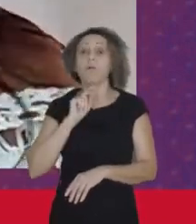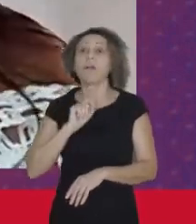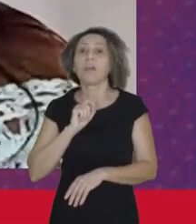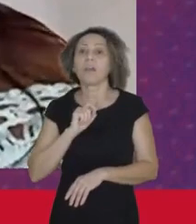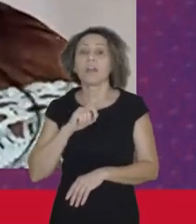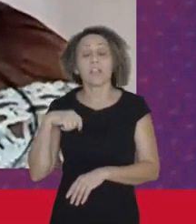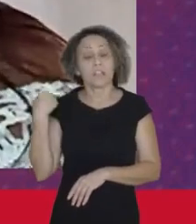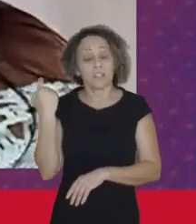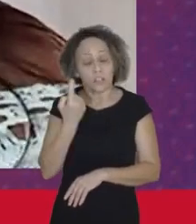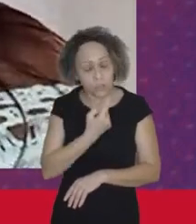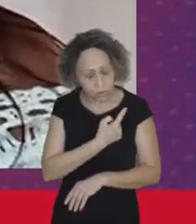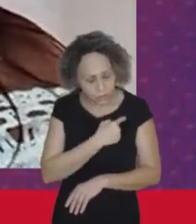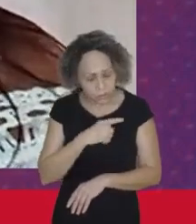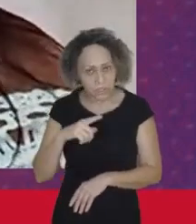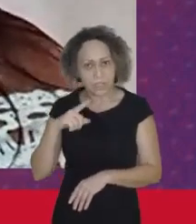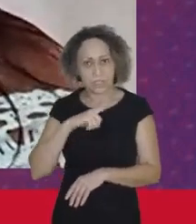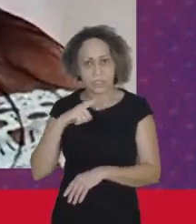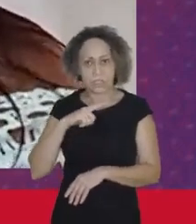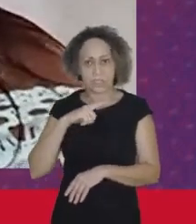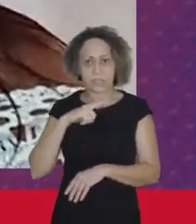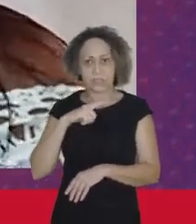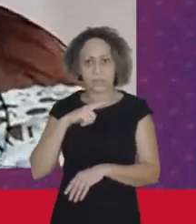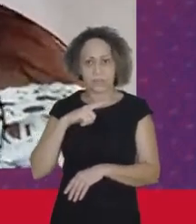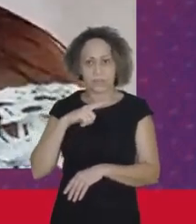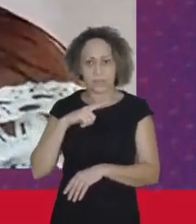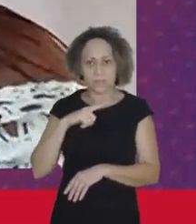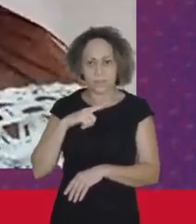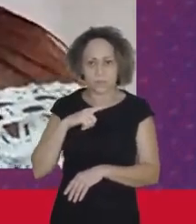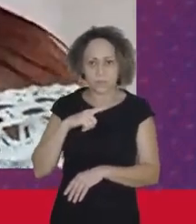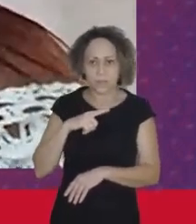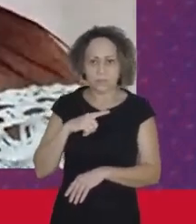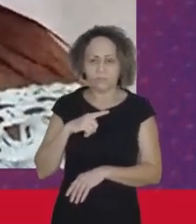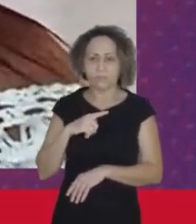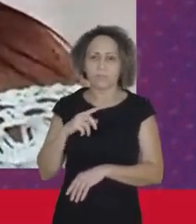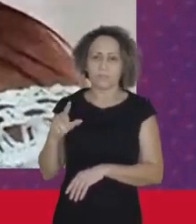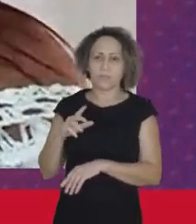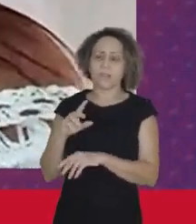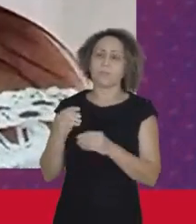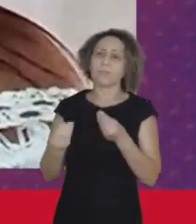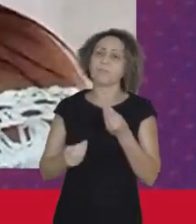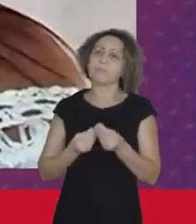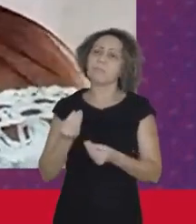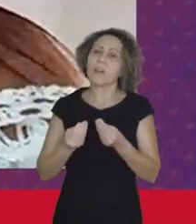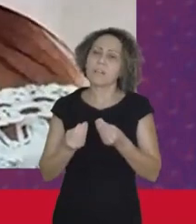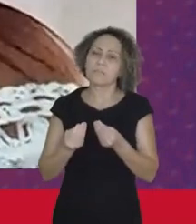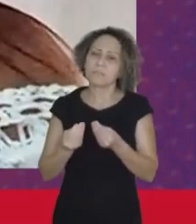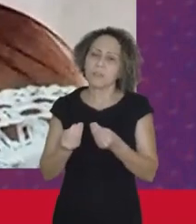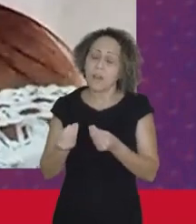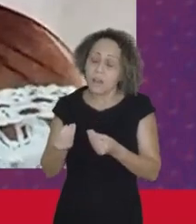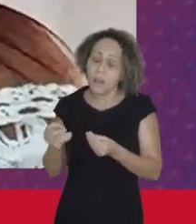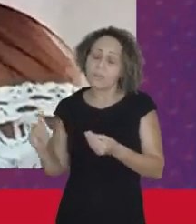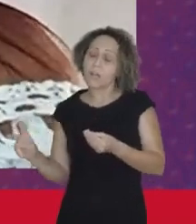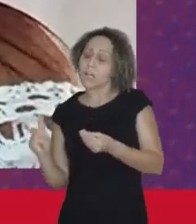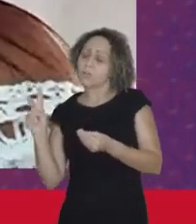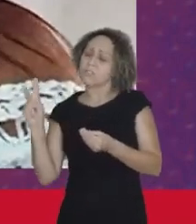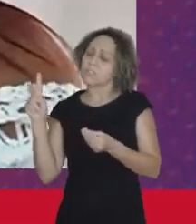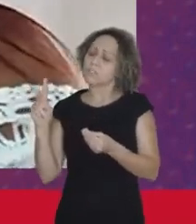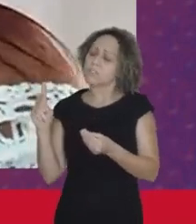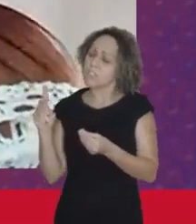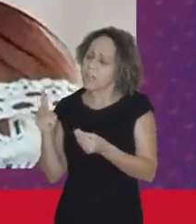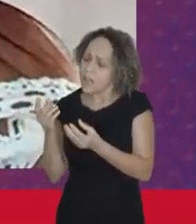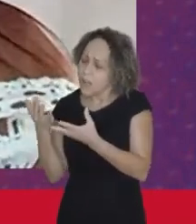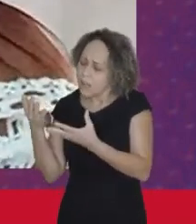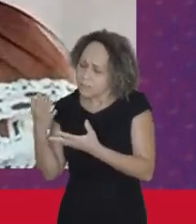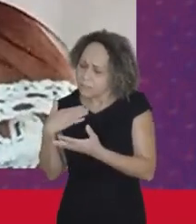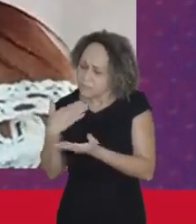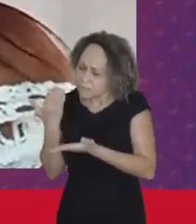já tem na legislação, inclusive a melhor legislação do mundo voltada para o acolhimento e o atendimento e